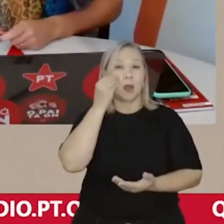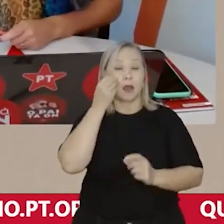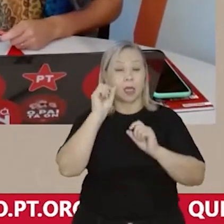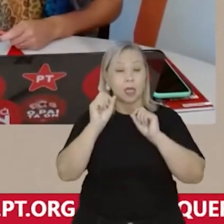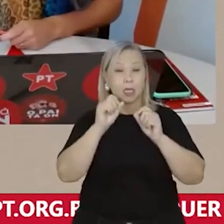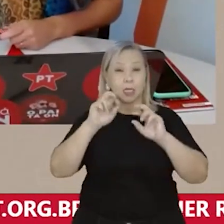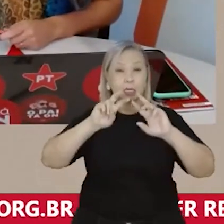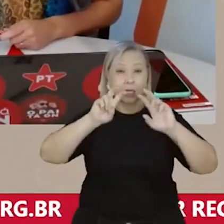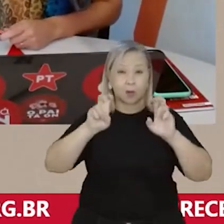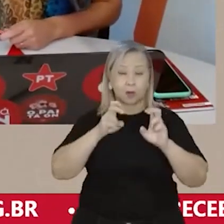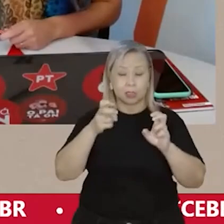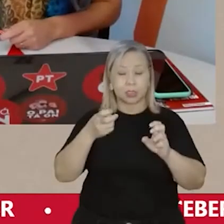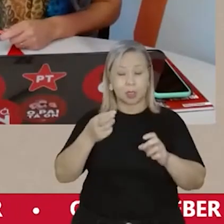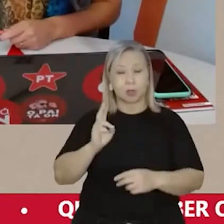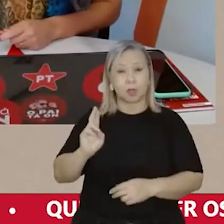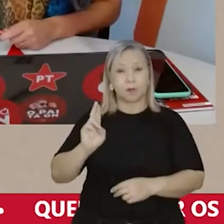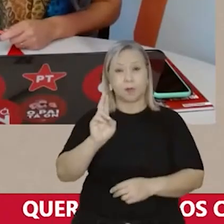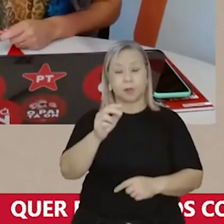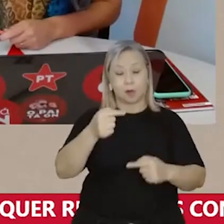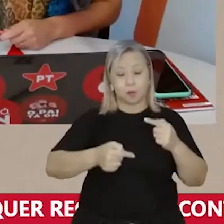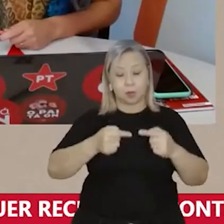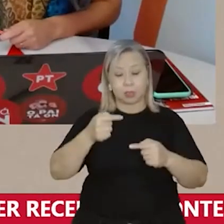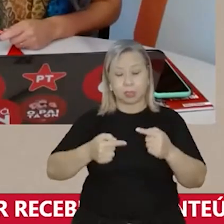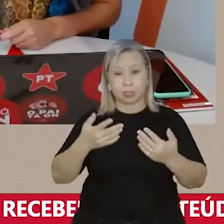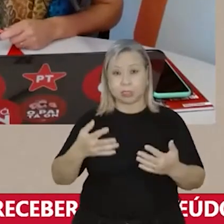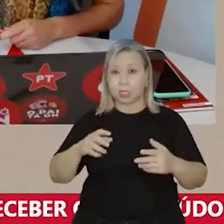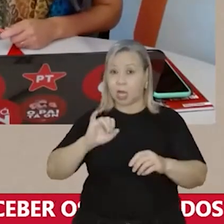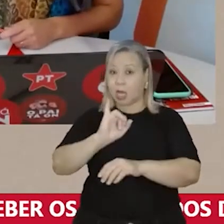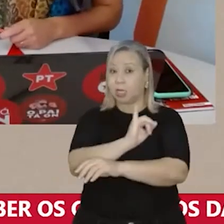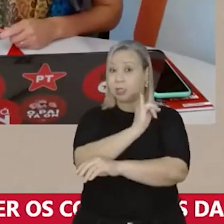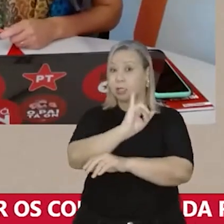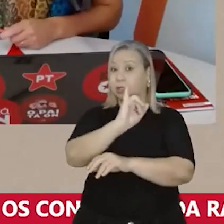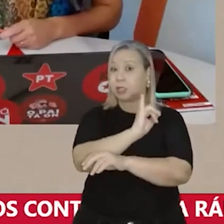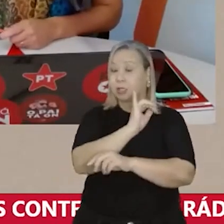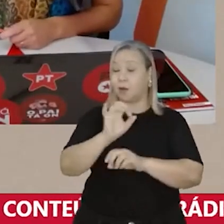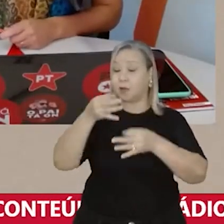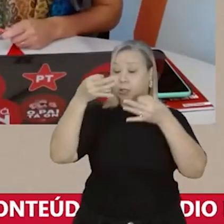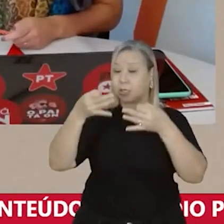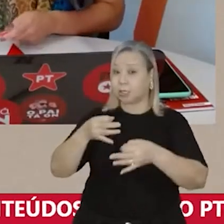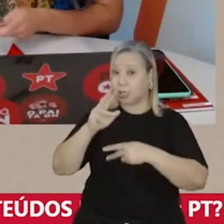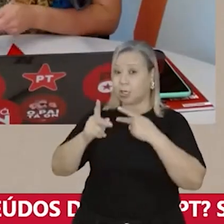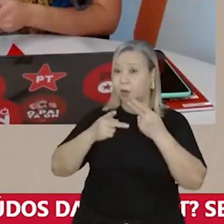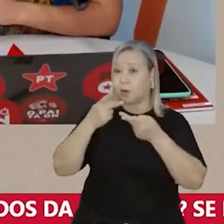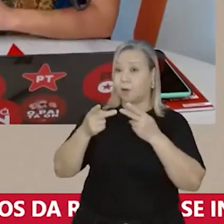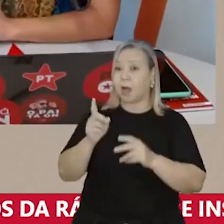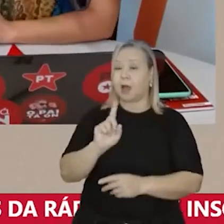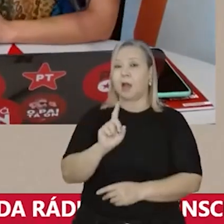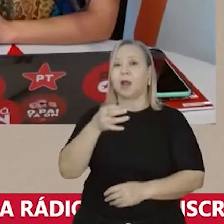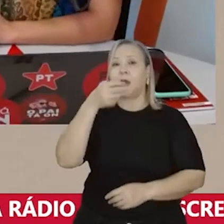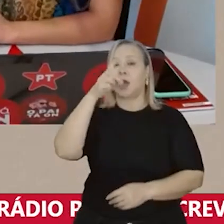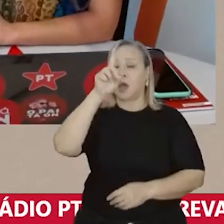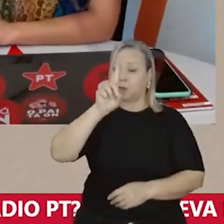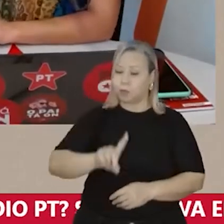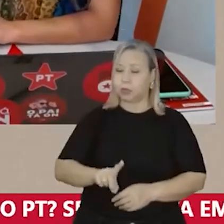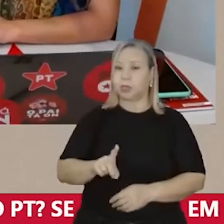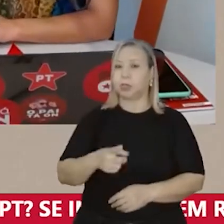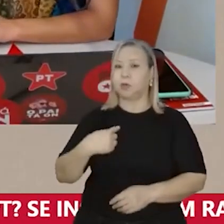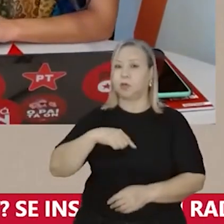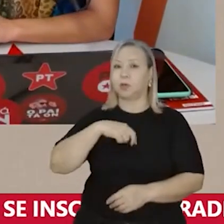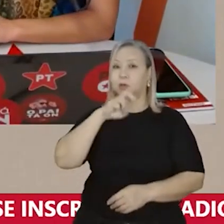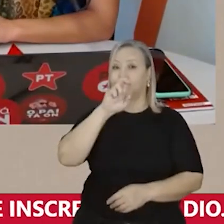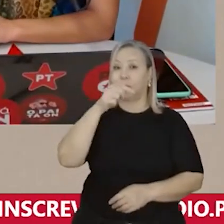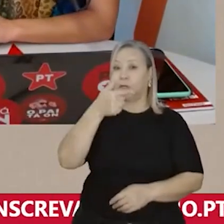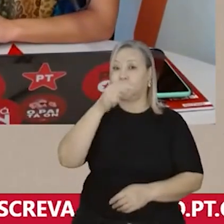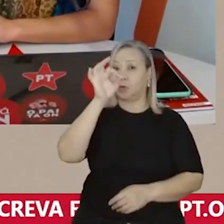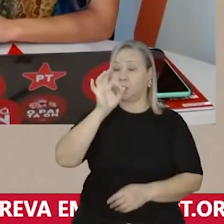questão de representação política que é absolutamente estratégica, você está correta, quer dizer, tem que, não só é um direito, né? Nós somos